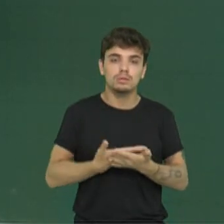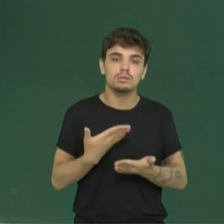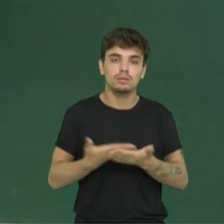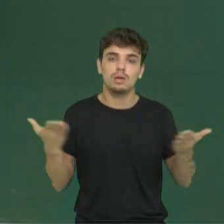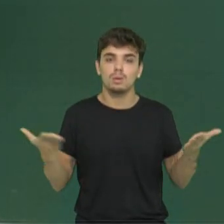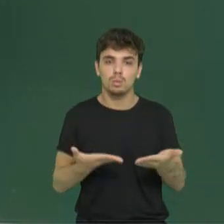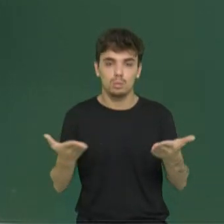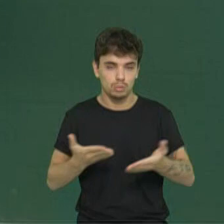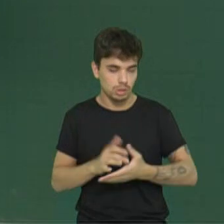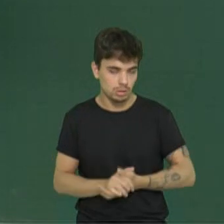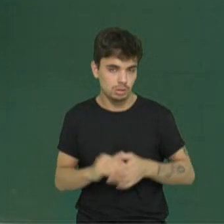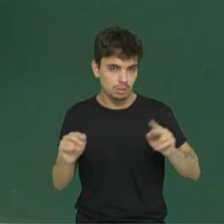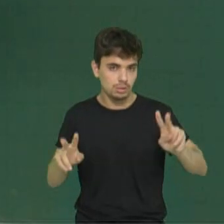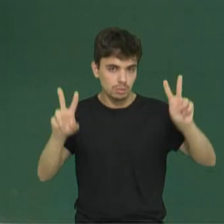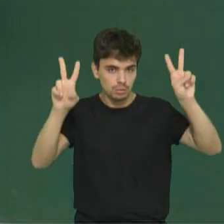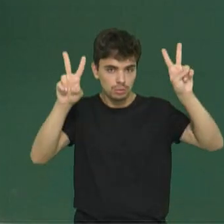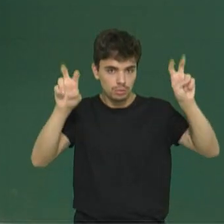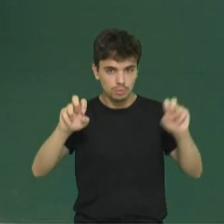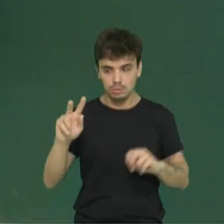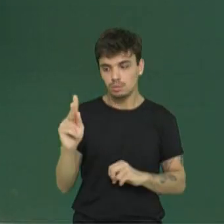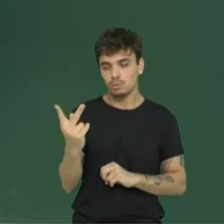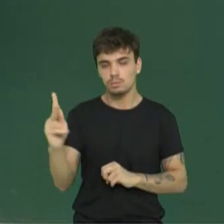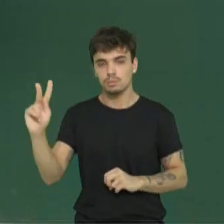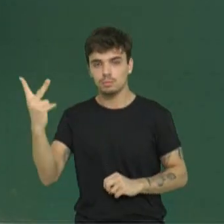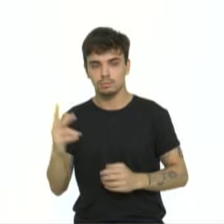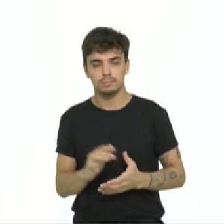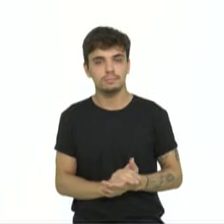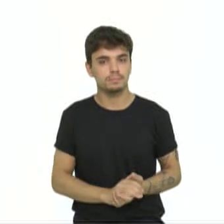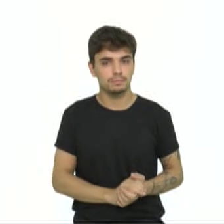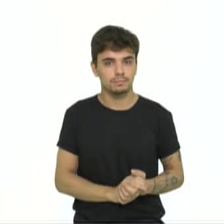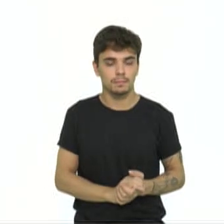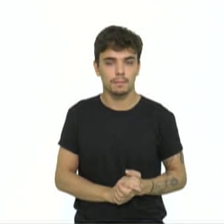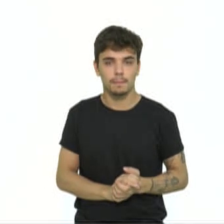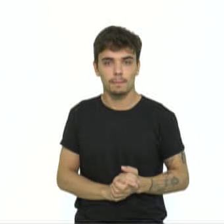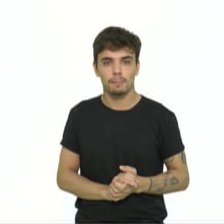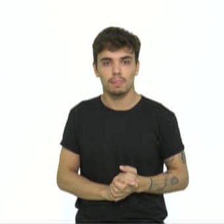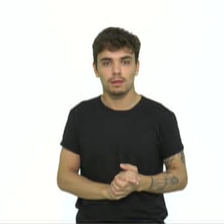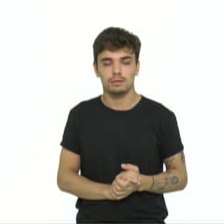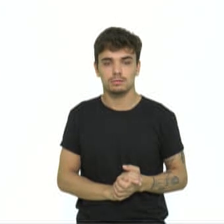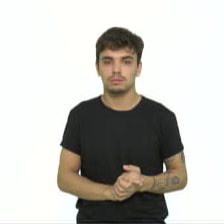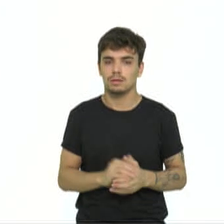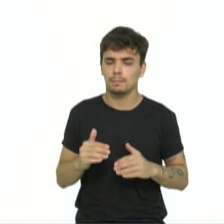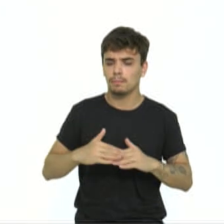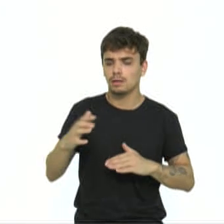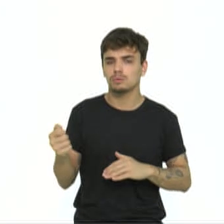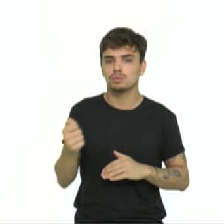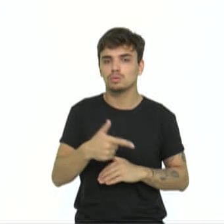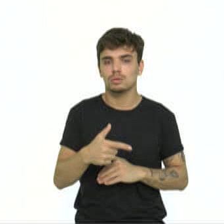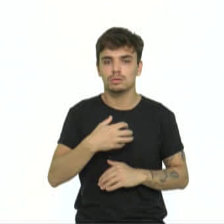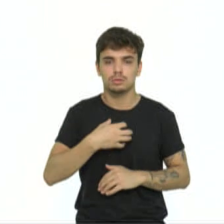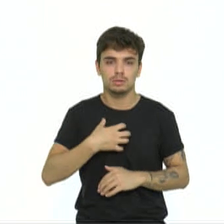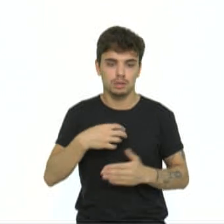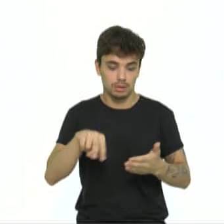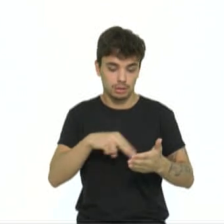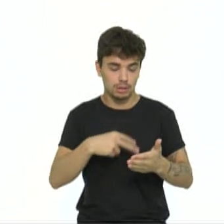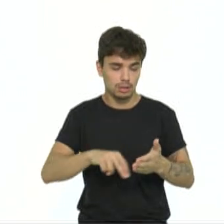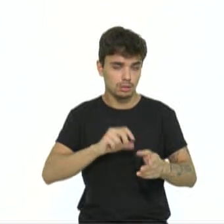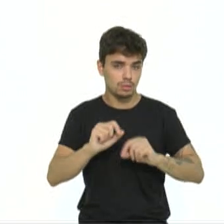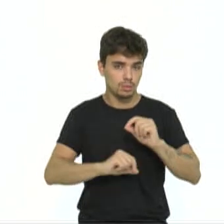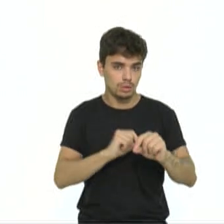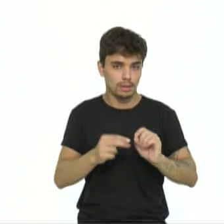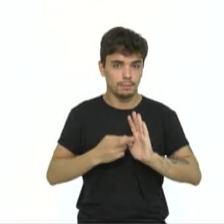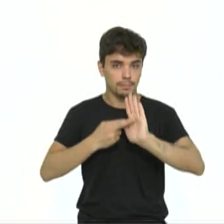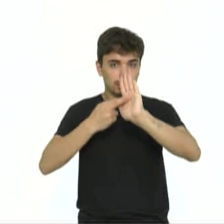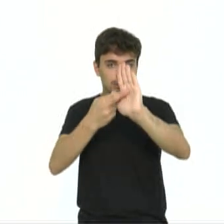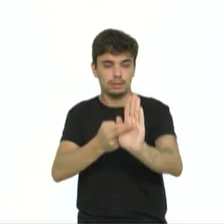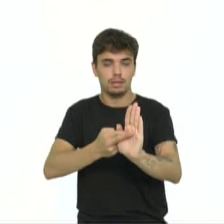nossa aula de hoje sobre o hip hop. Mais do que um estilo de dança urbana, o hip hop representa